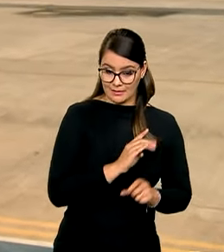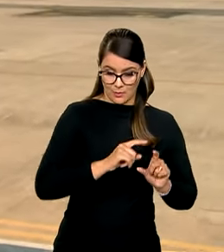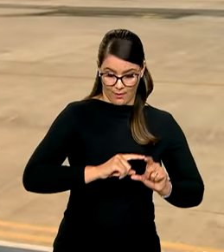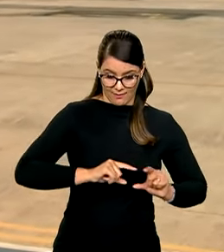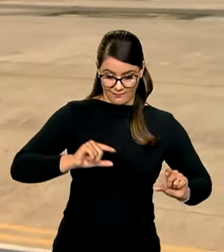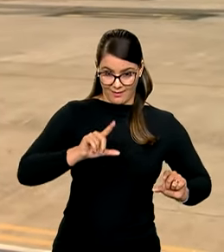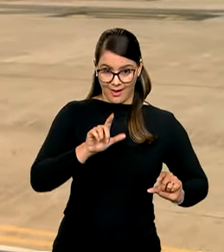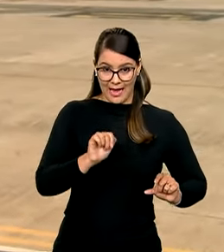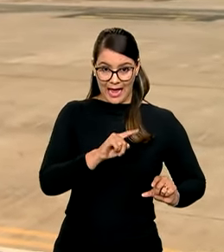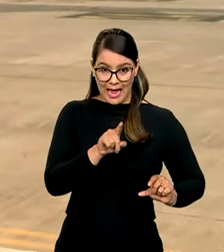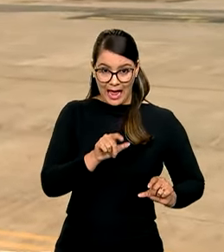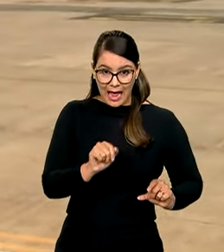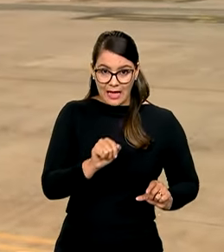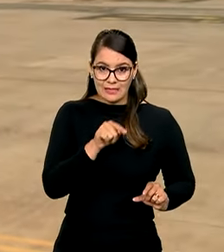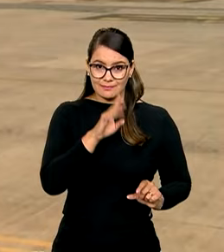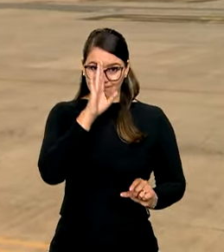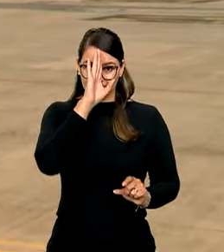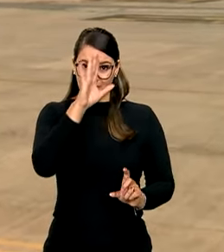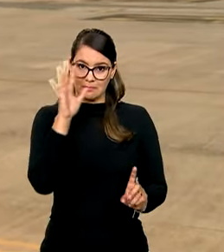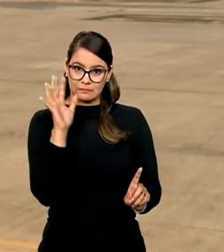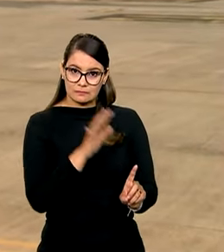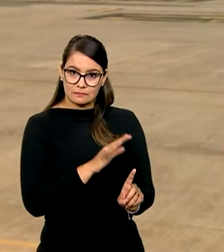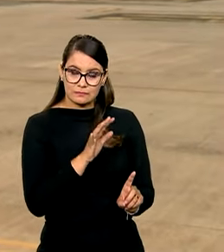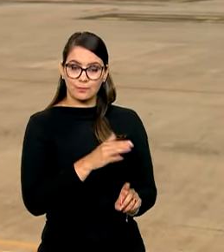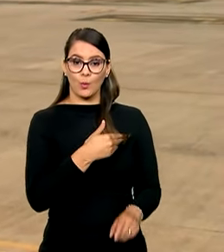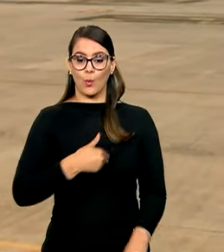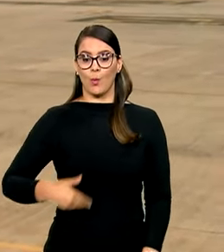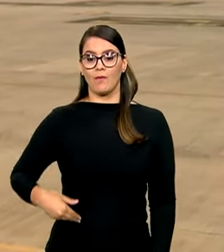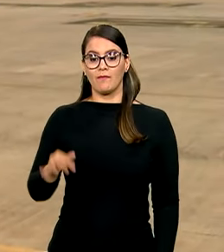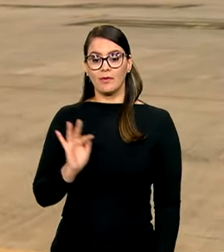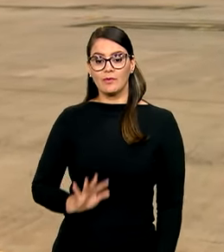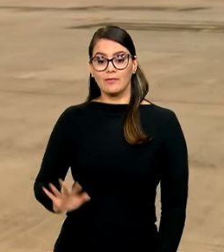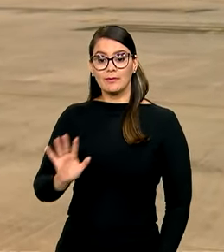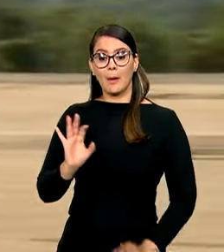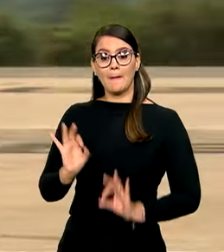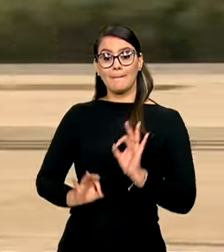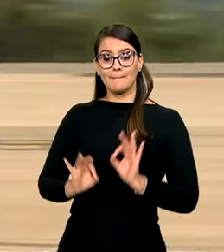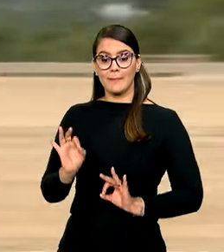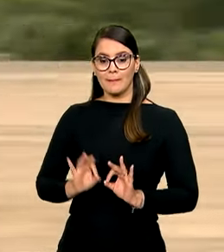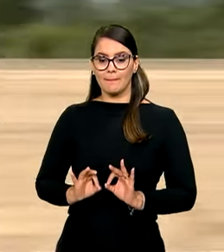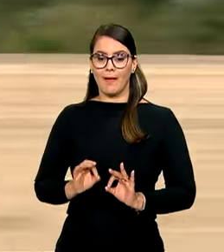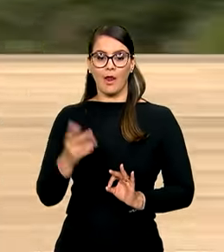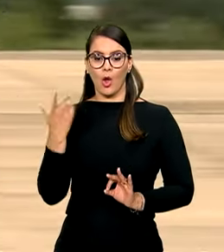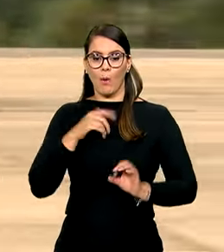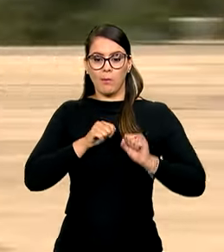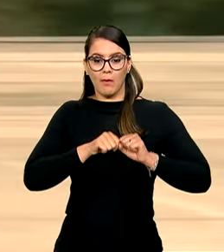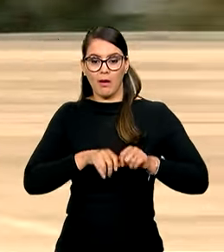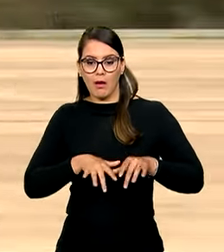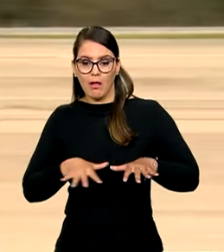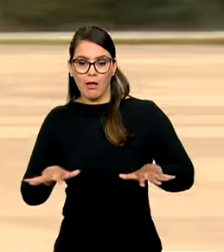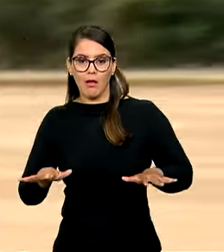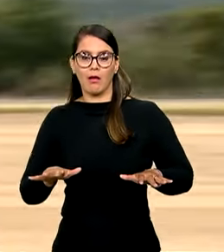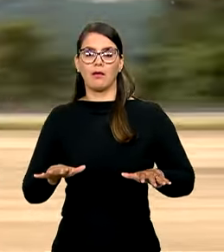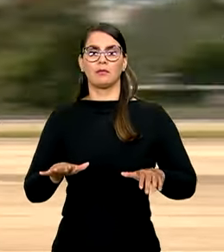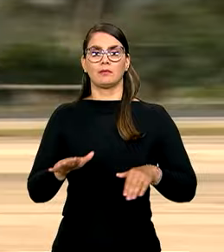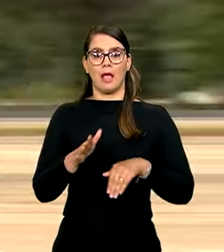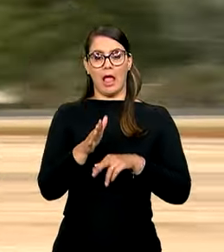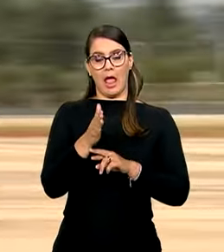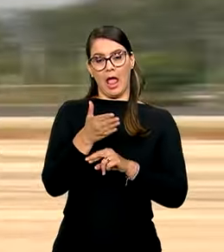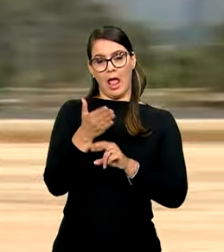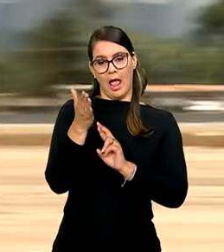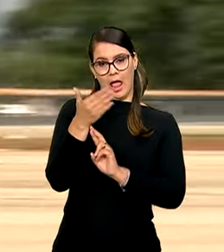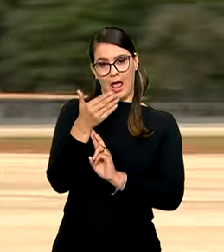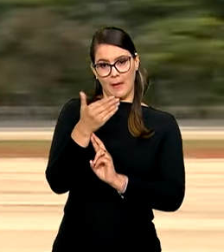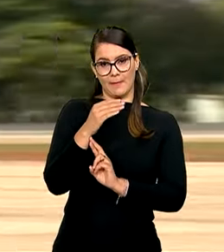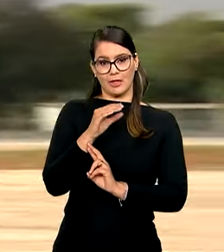Gaza, região mais afetada, o governo federal prepara um plano de evacuação coordenada pela Embaixada do Brasil no